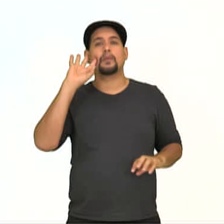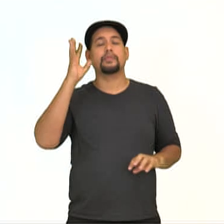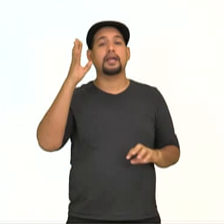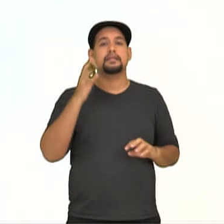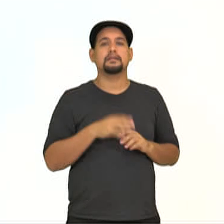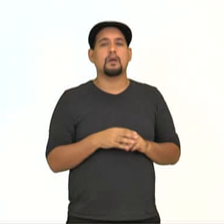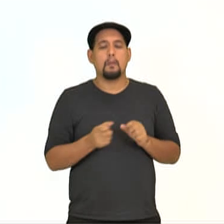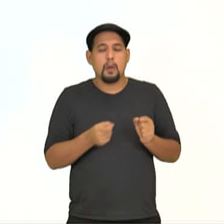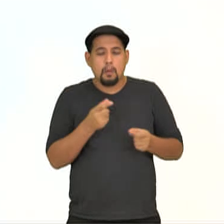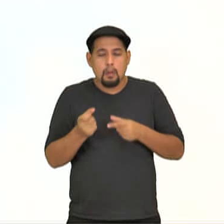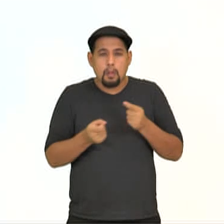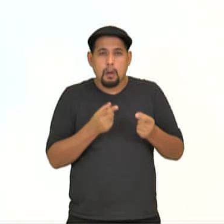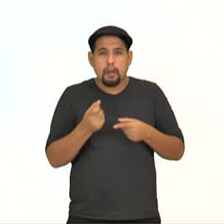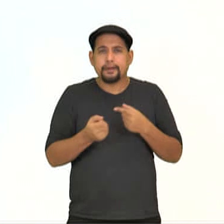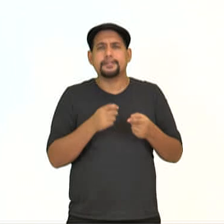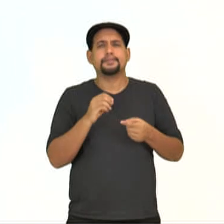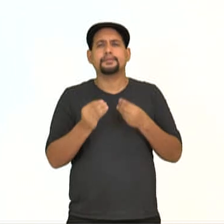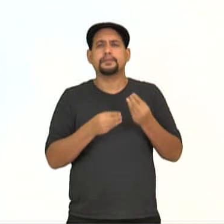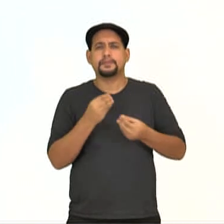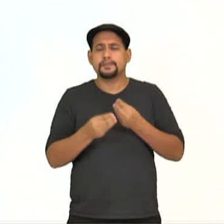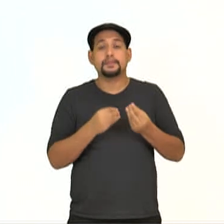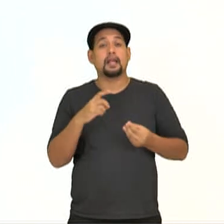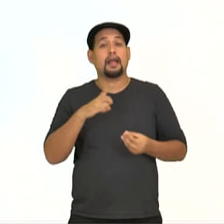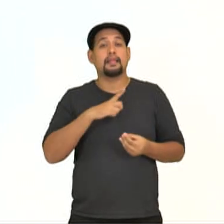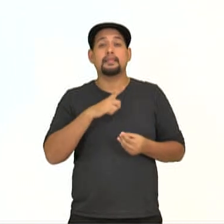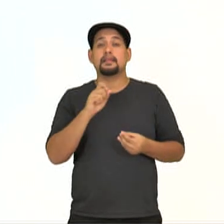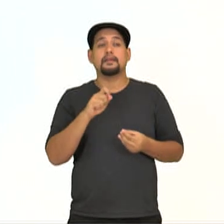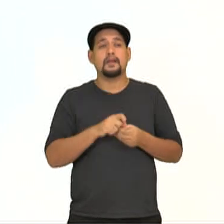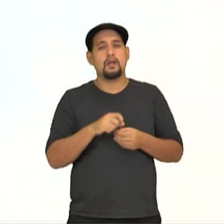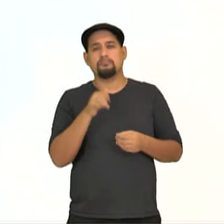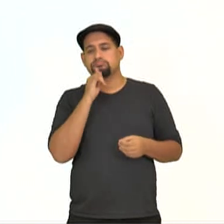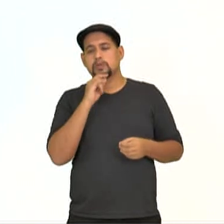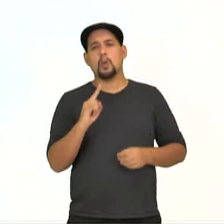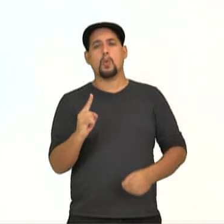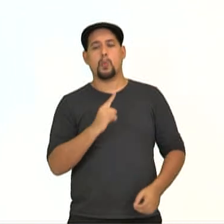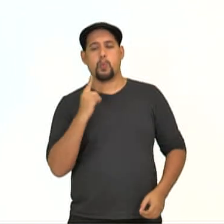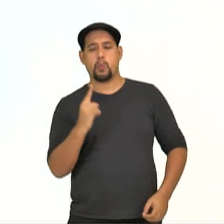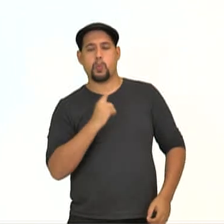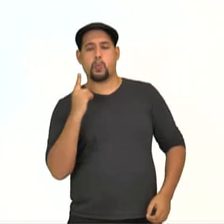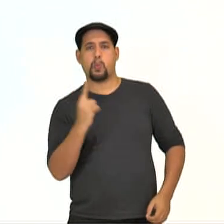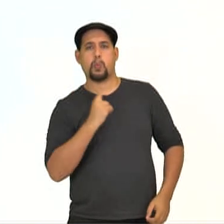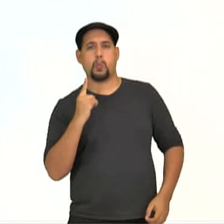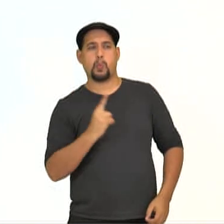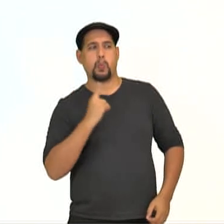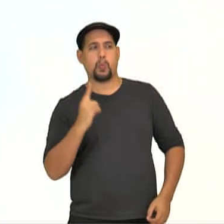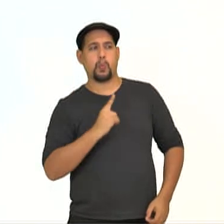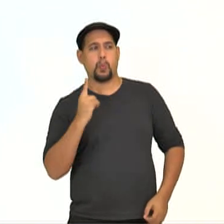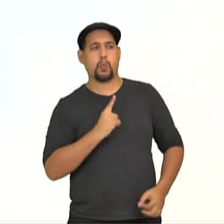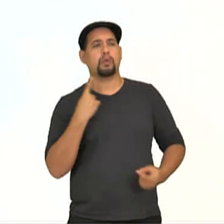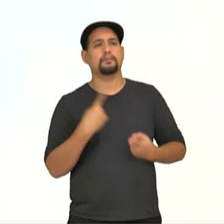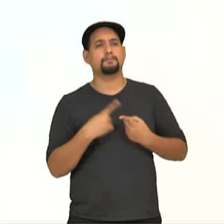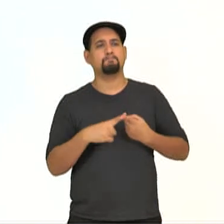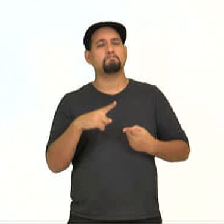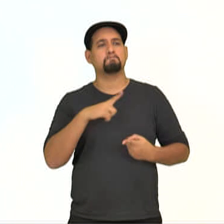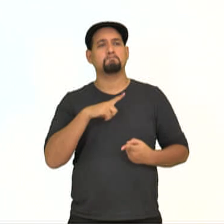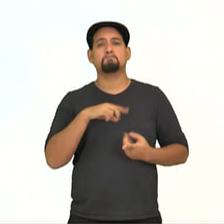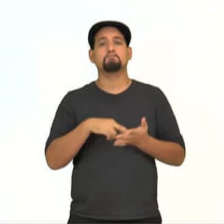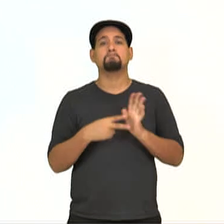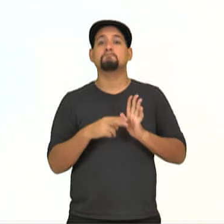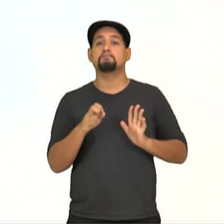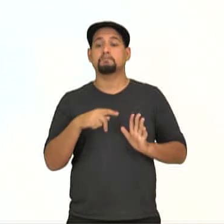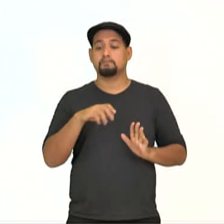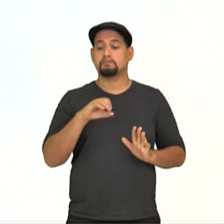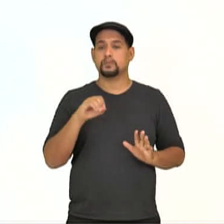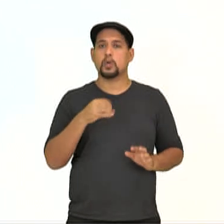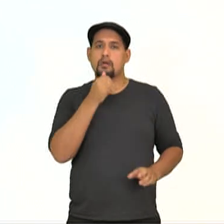com moléculas quando eu coloco no campo elétrico? Moléculas tendem a rotacionar. Por quê? Porque existe um vetor de polo